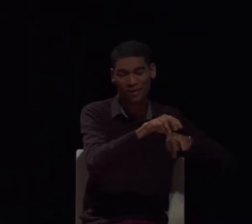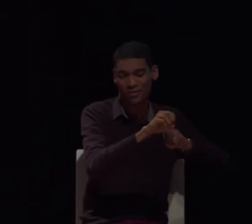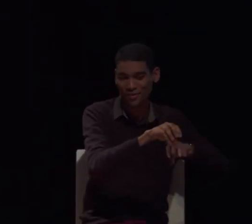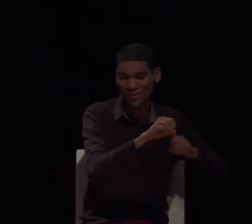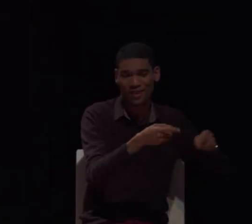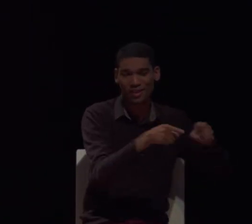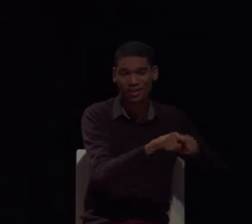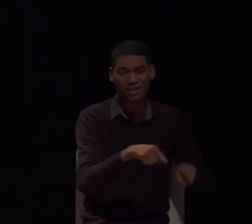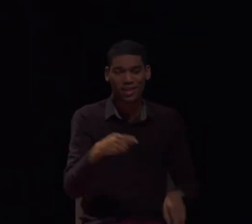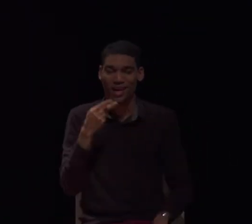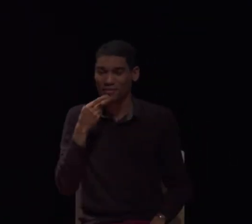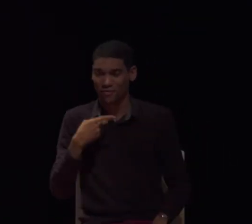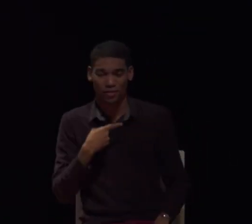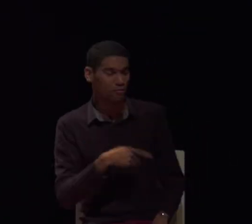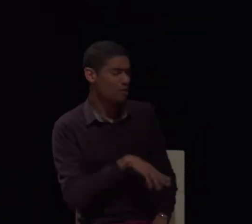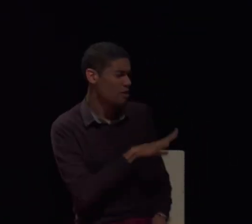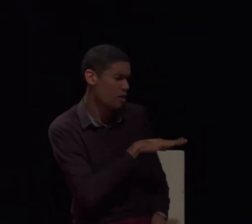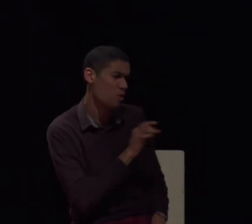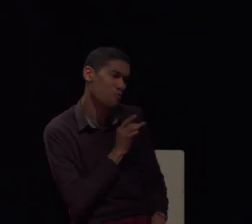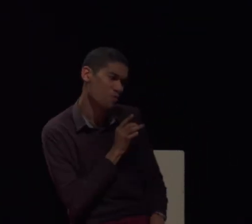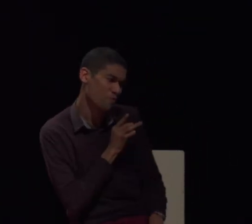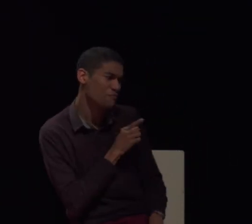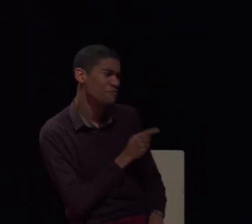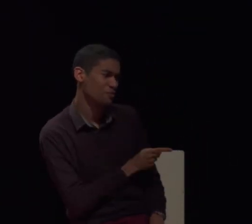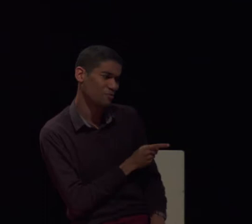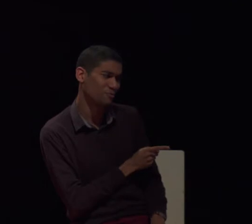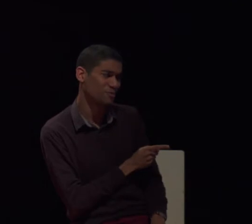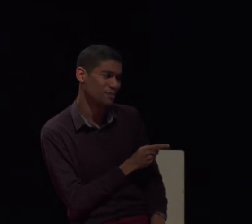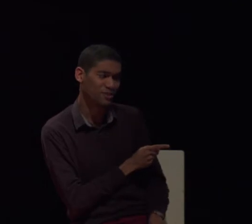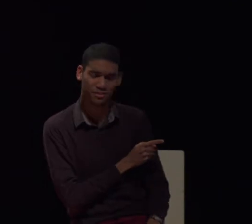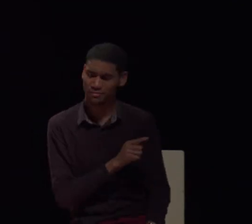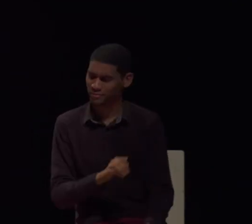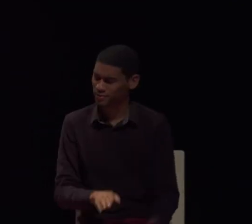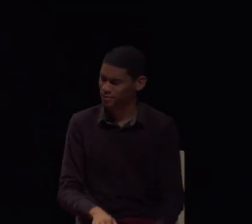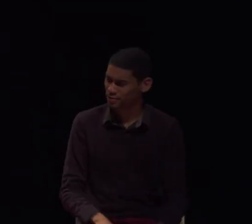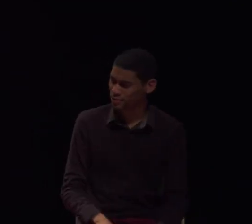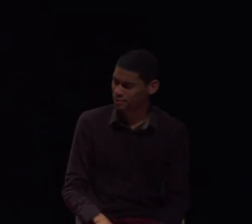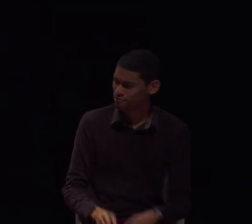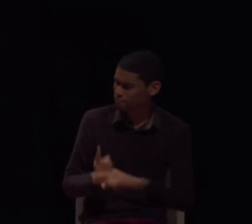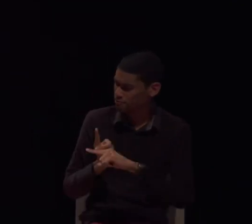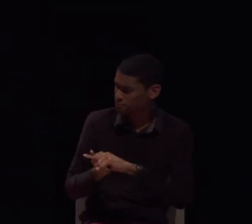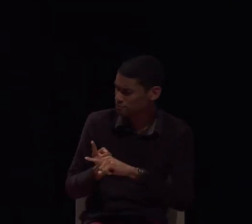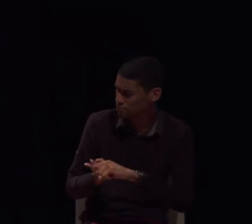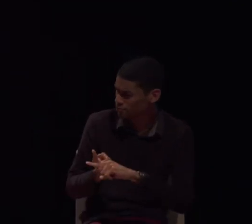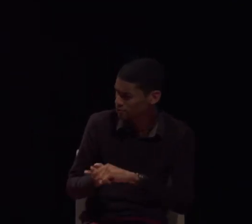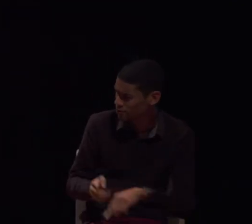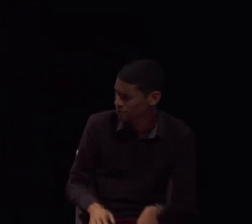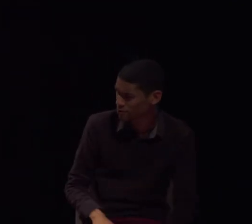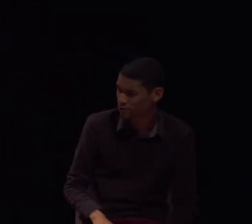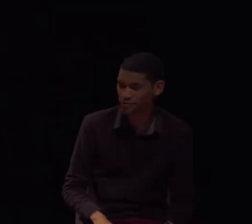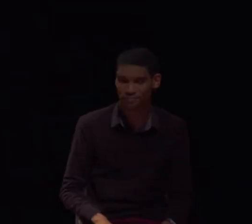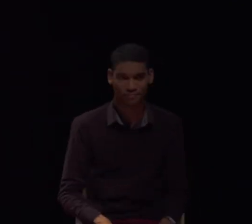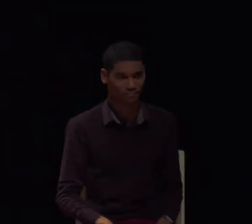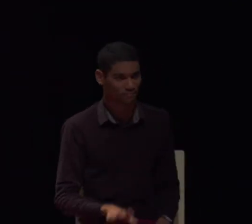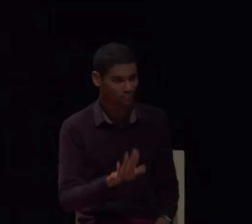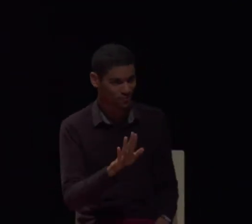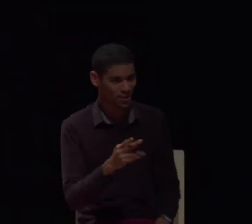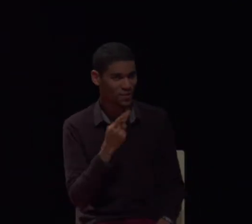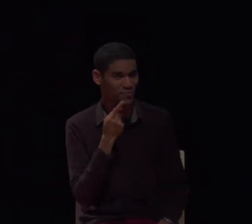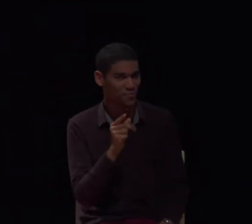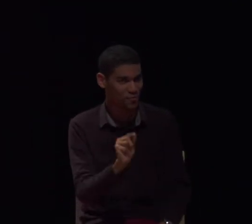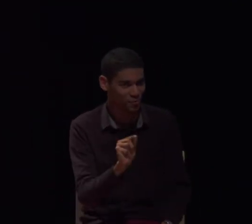muito medo de você e eu perguntei por que ela disse a seguinte frase